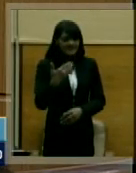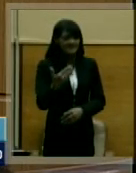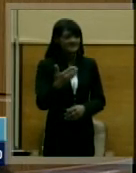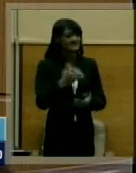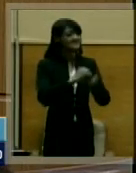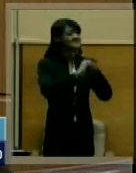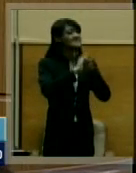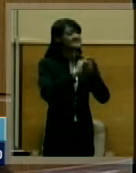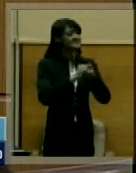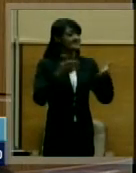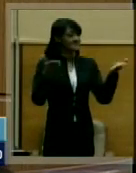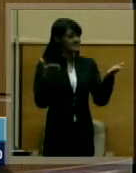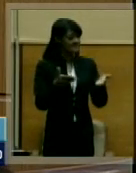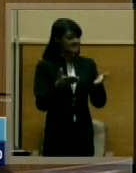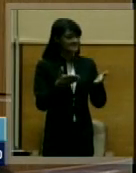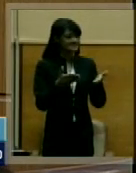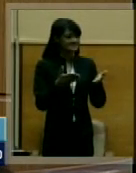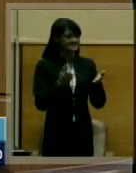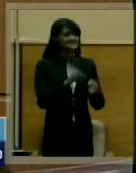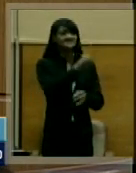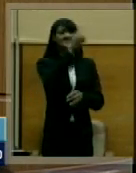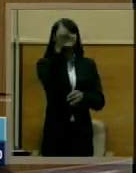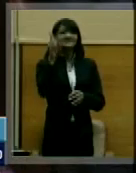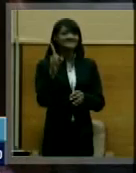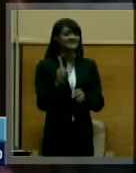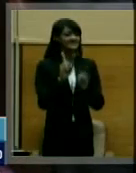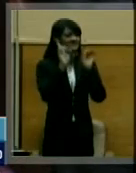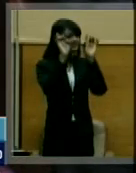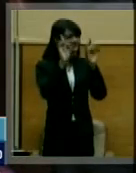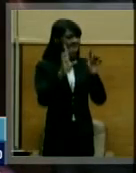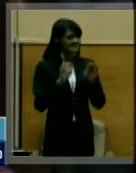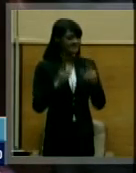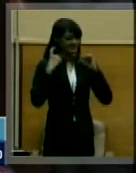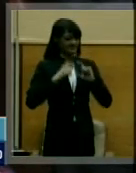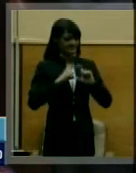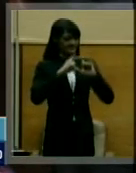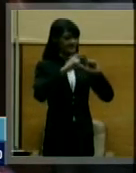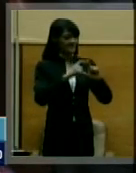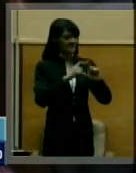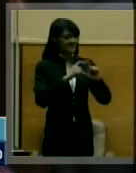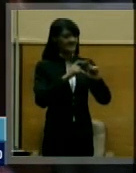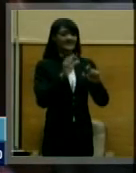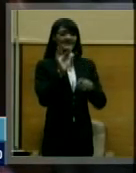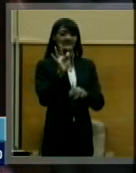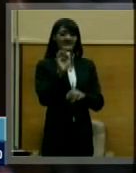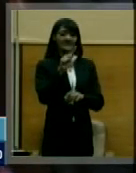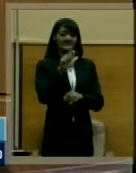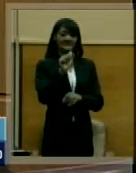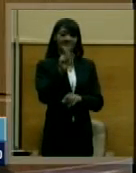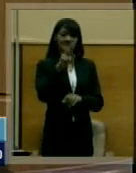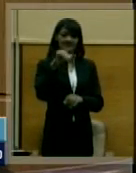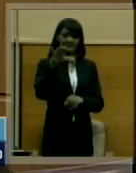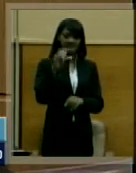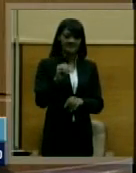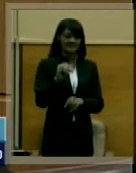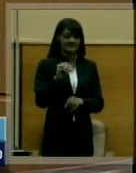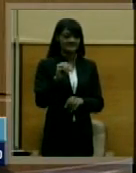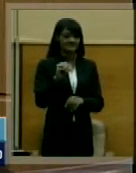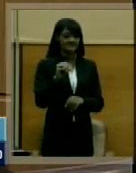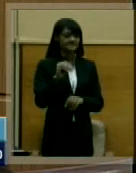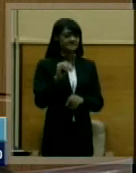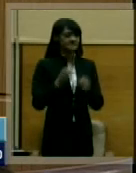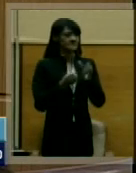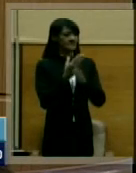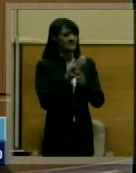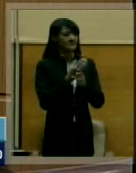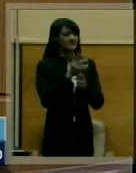saudá-los nessa cerimônia que lhe concede a medalha Superação Flávio Primo, criada pela resolução do número 6 de